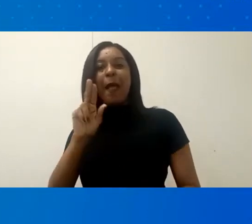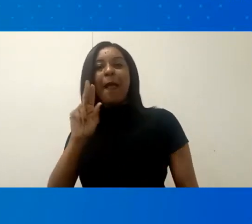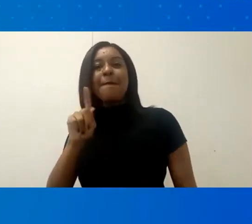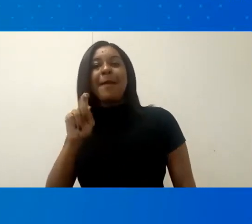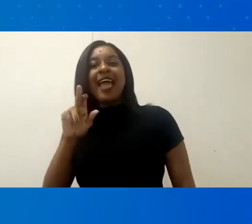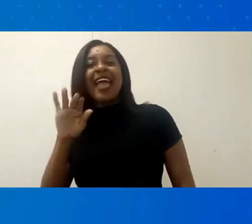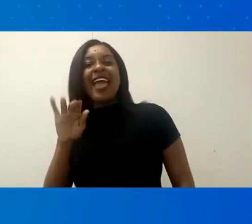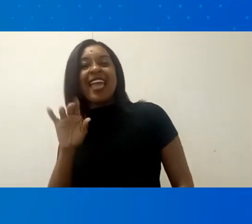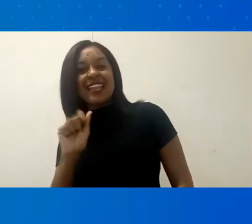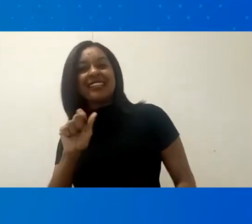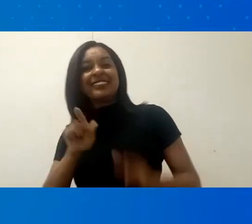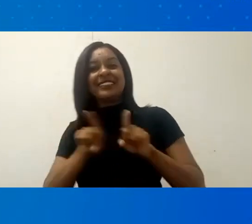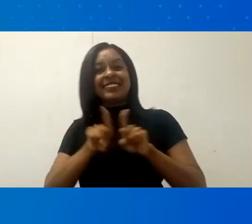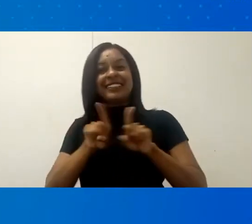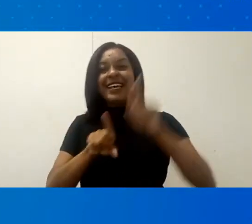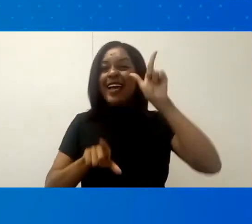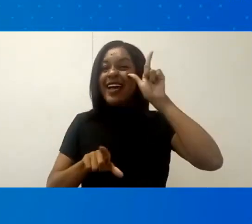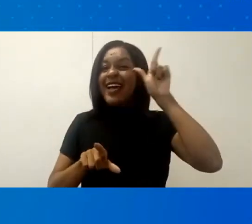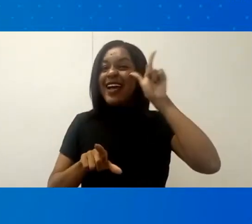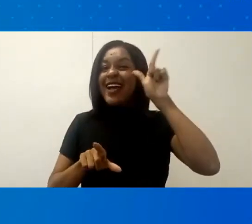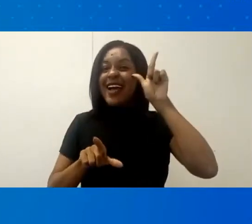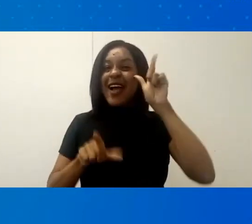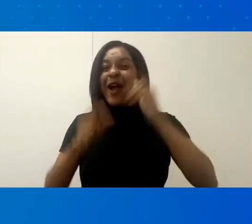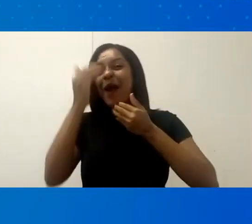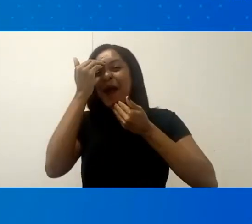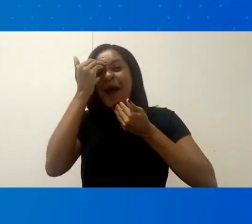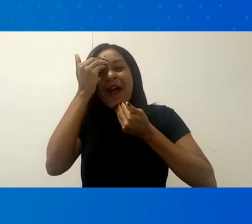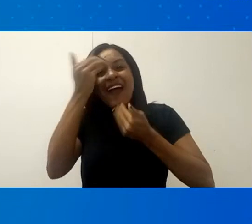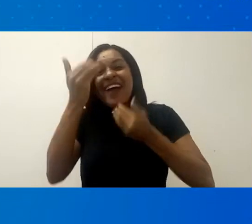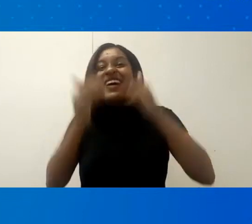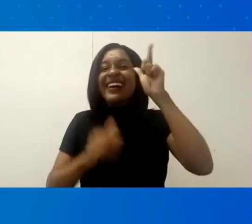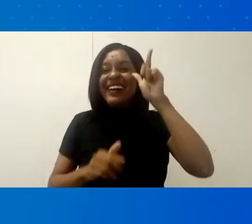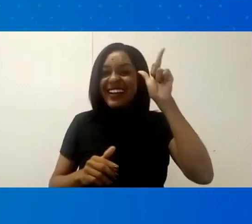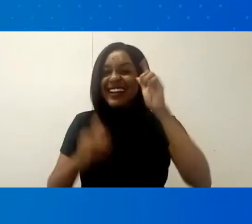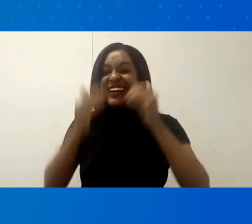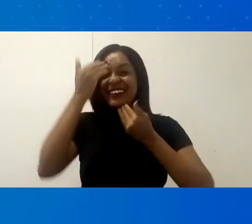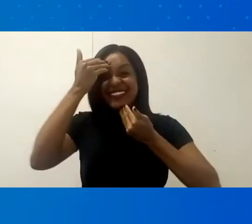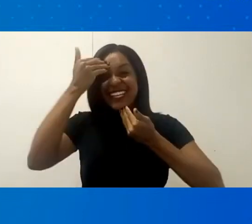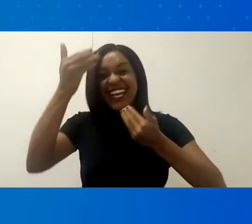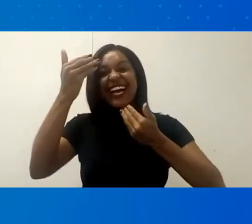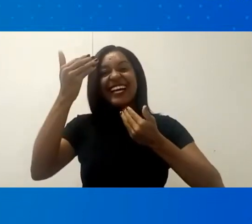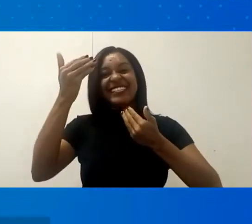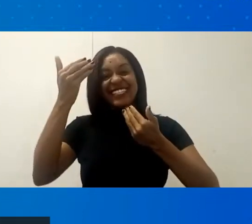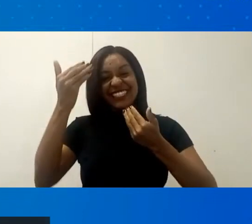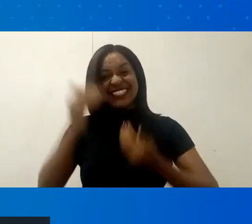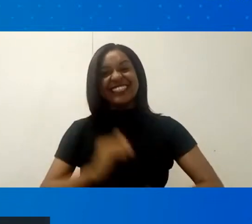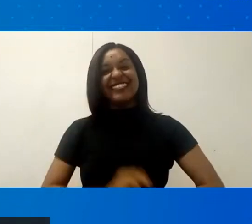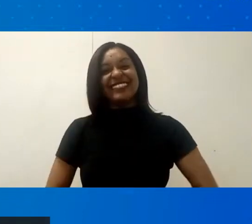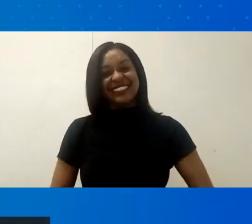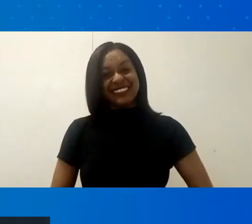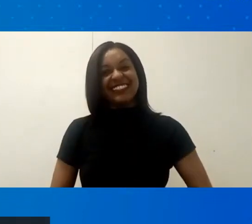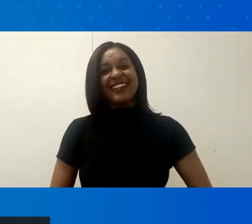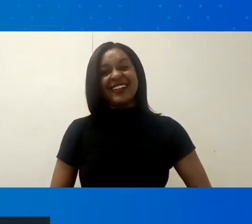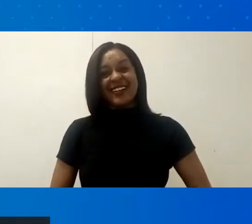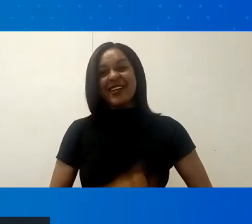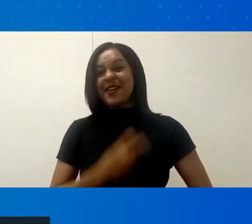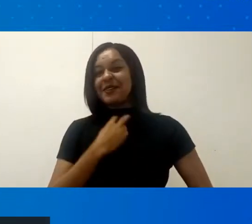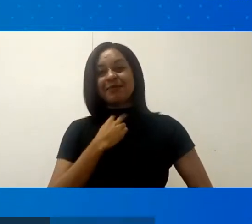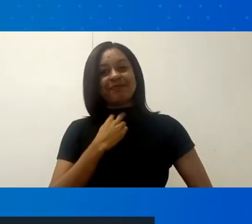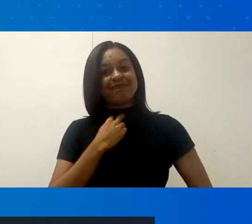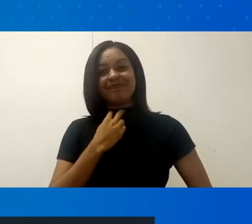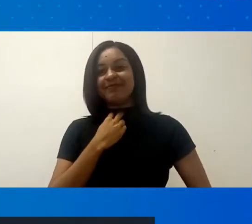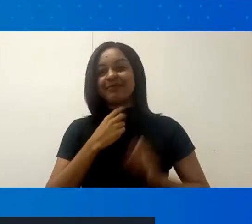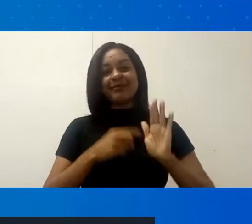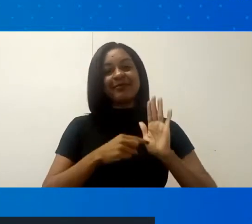muito obrigada pela sua presença Luane não poderíamos deixar de destacar que